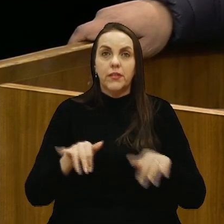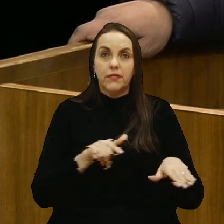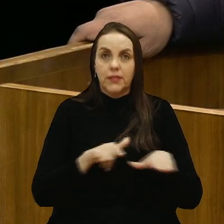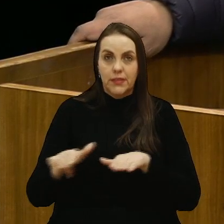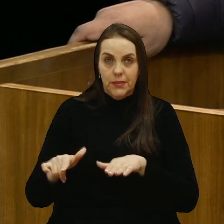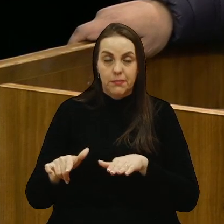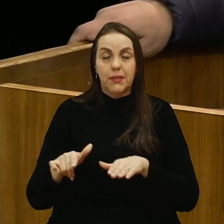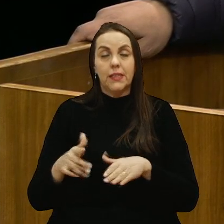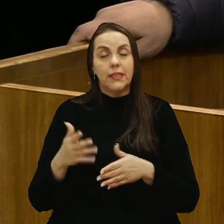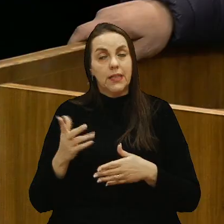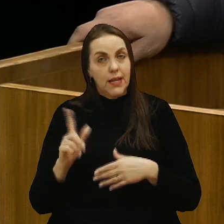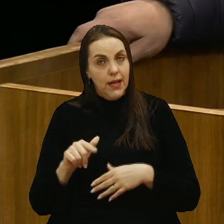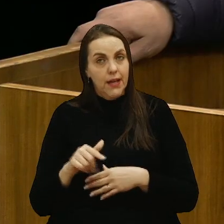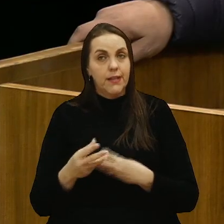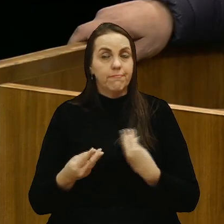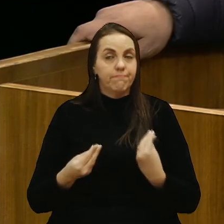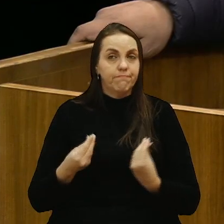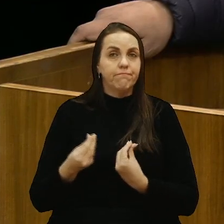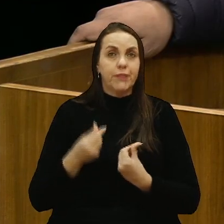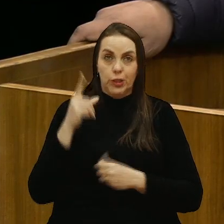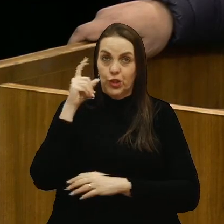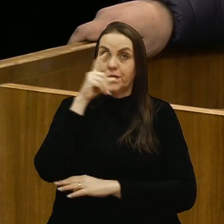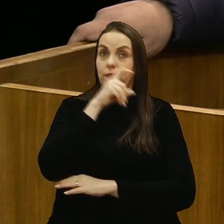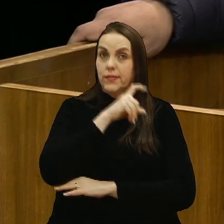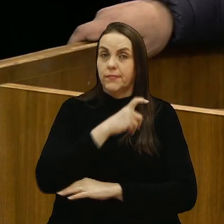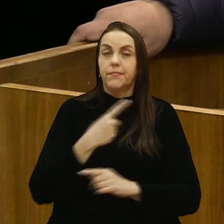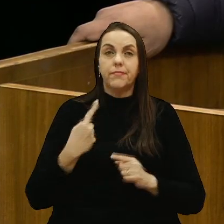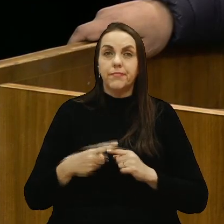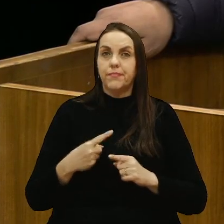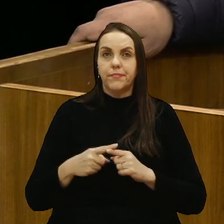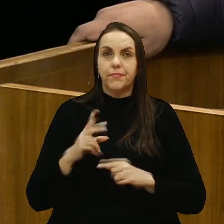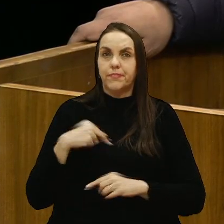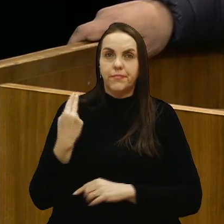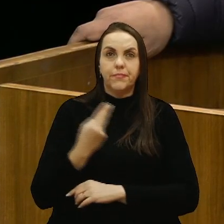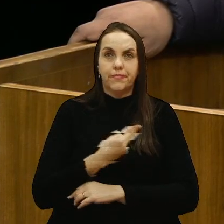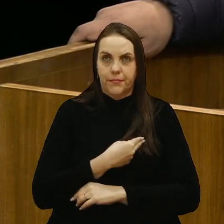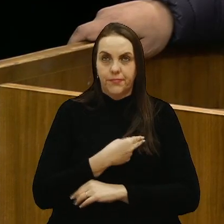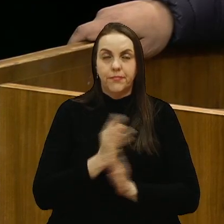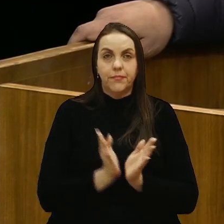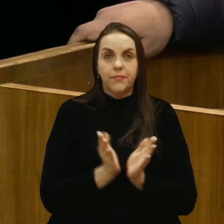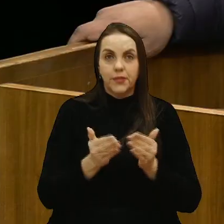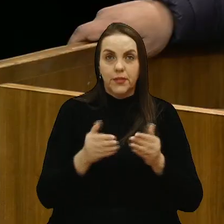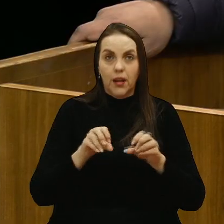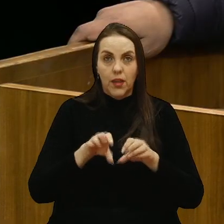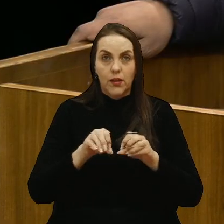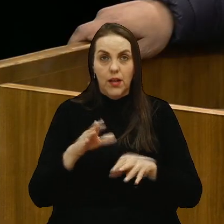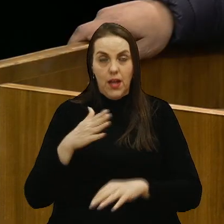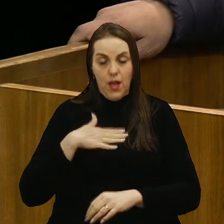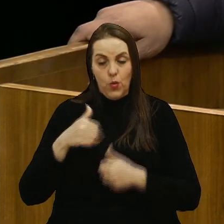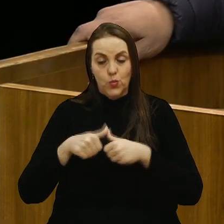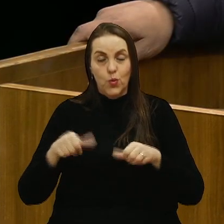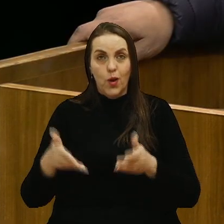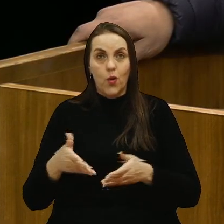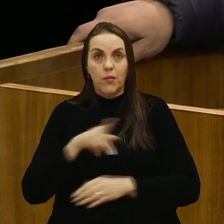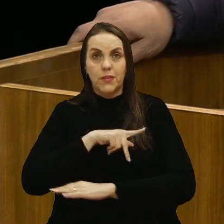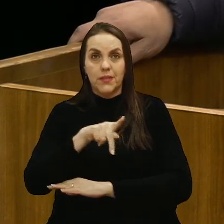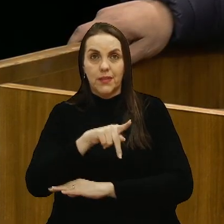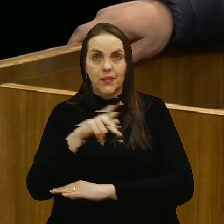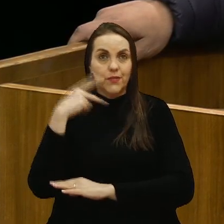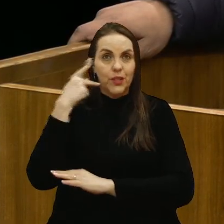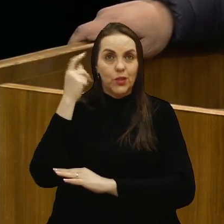semana, como eu falei, difícil, porque nós, da Comissão de Educação, da qual eu estou presidente, vereadora Daiane